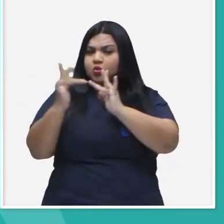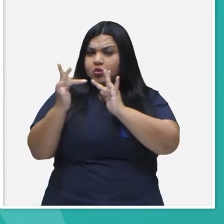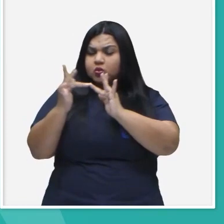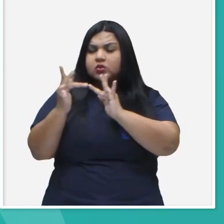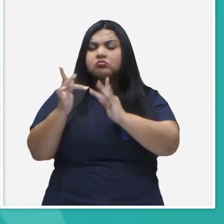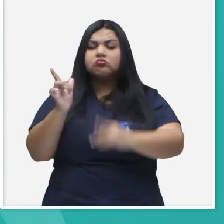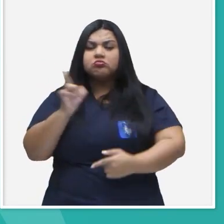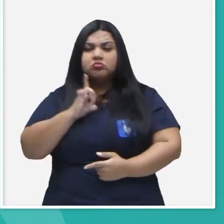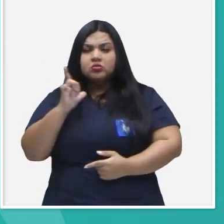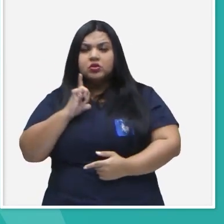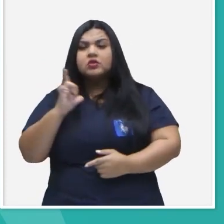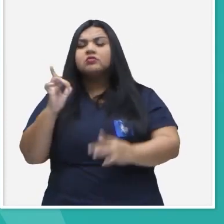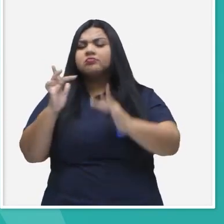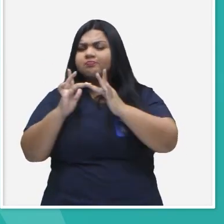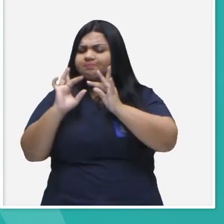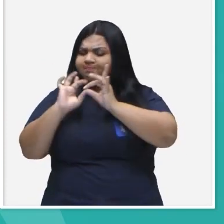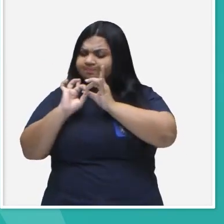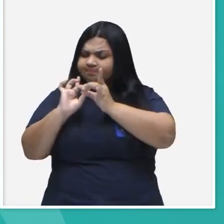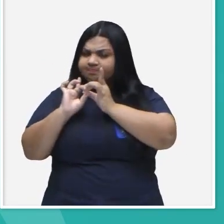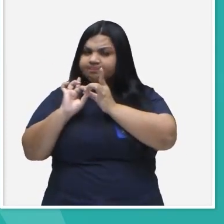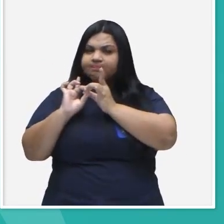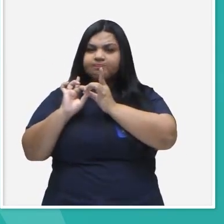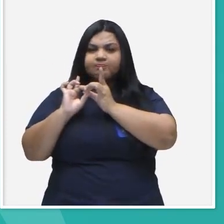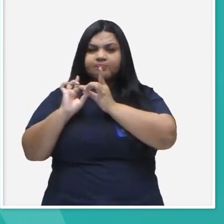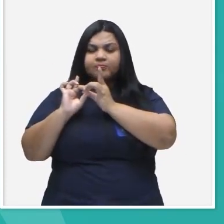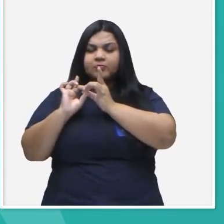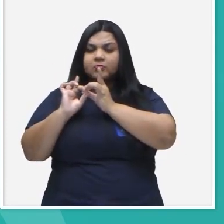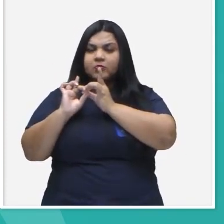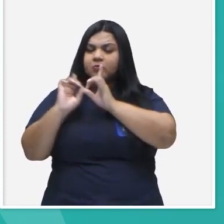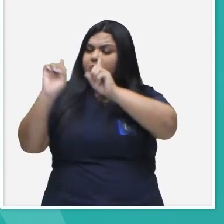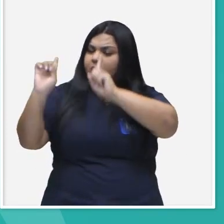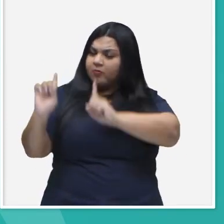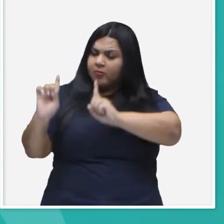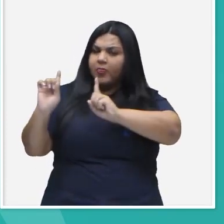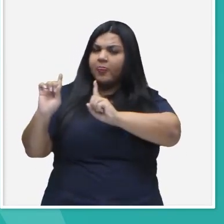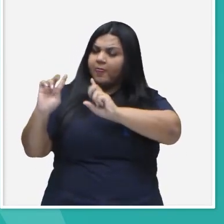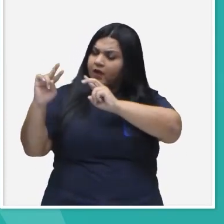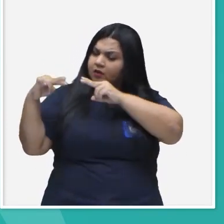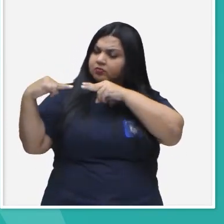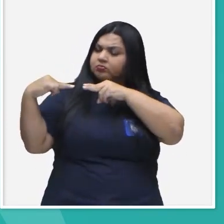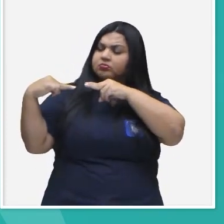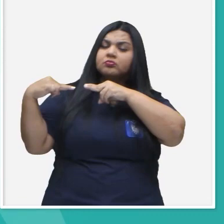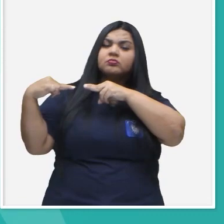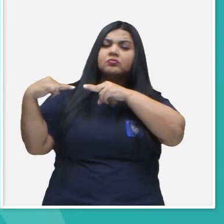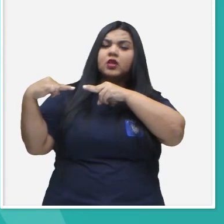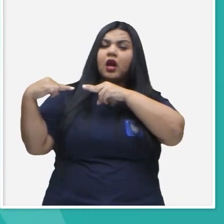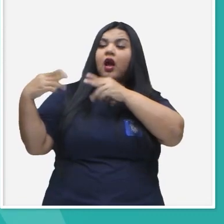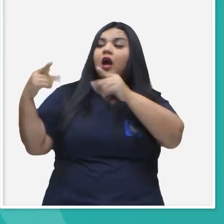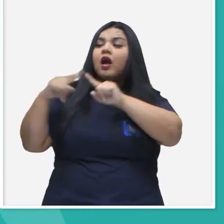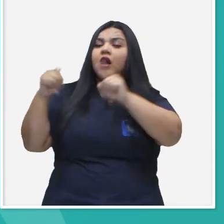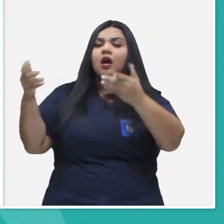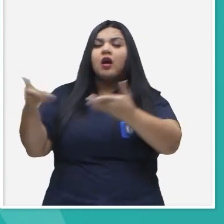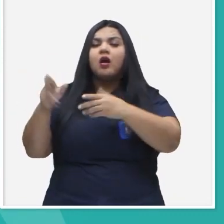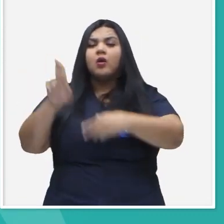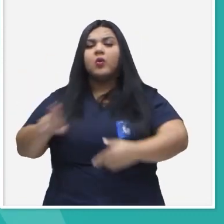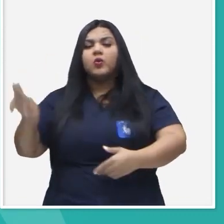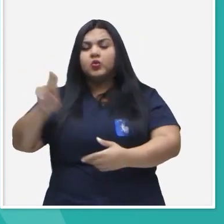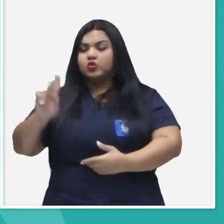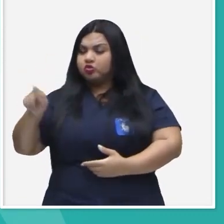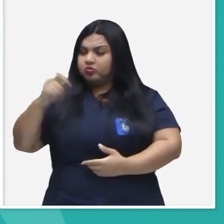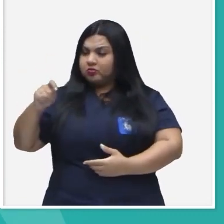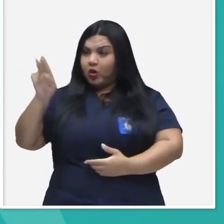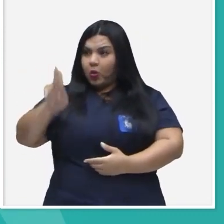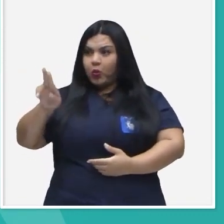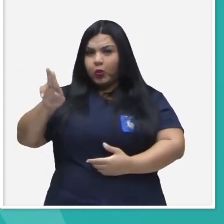seja, eu tenho uma conexão aí com o meu adversário, sendo que agora eu uso o quê? Uma espada,